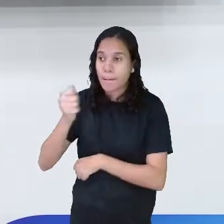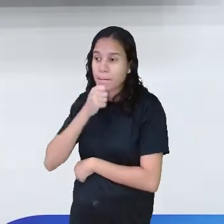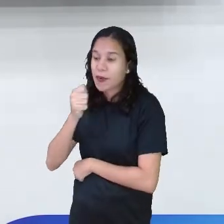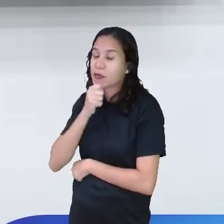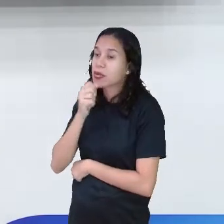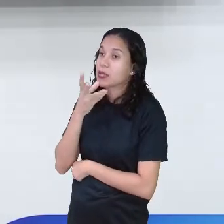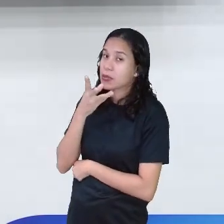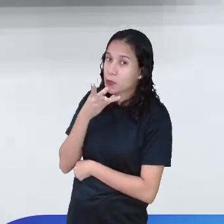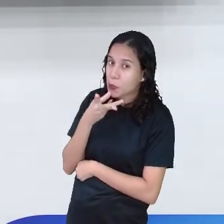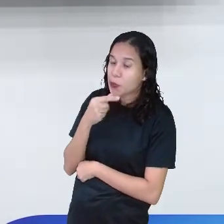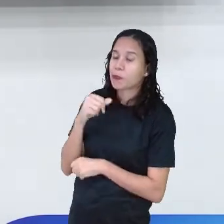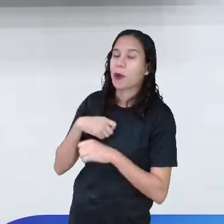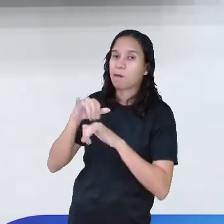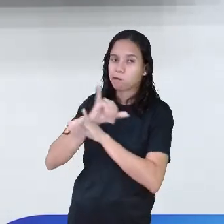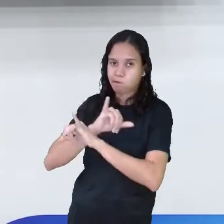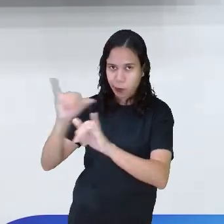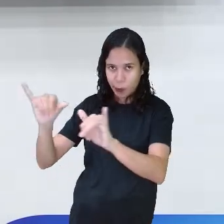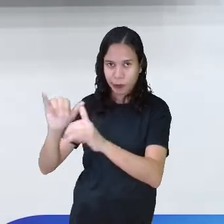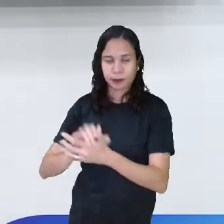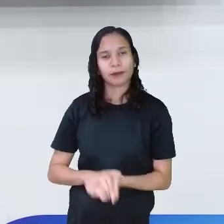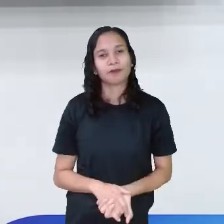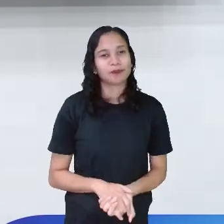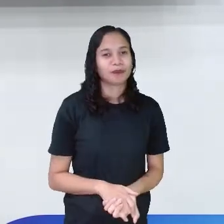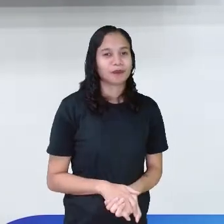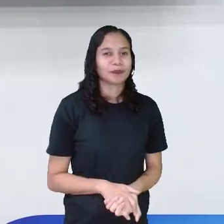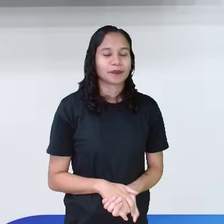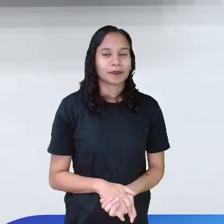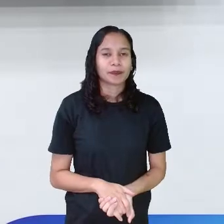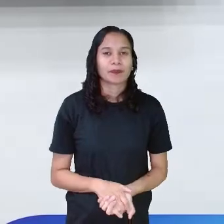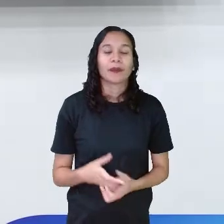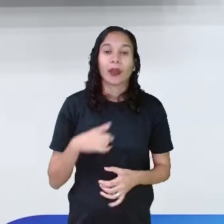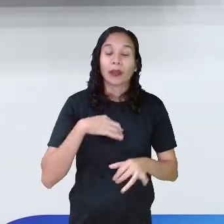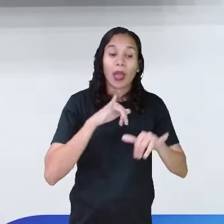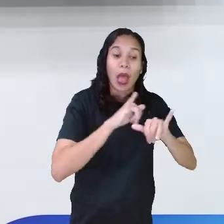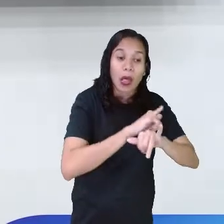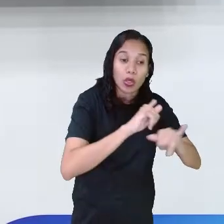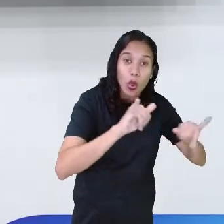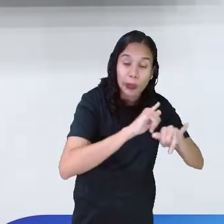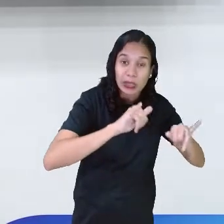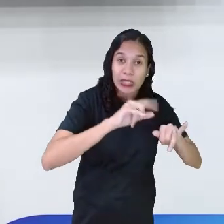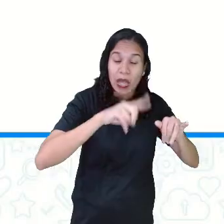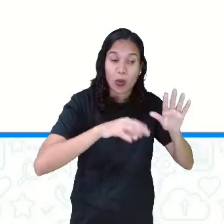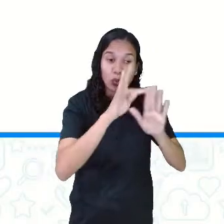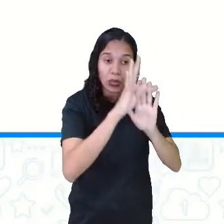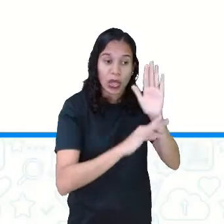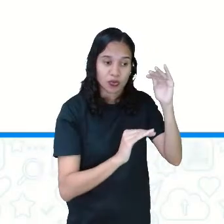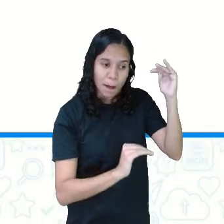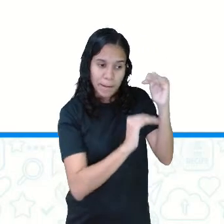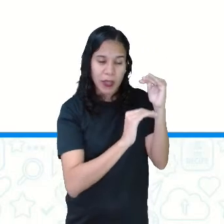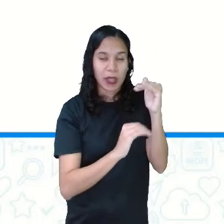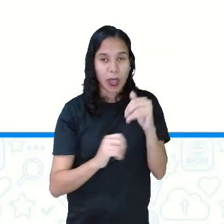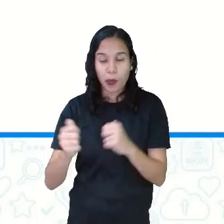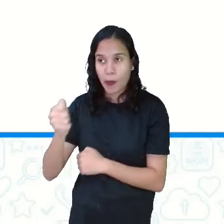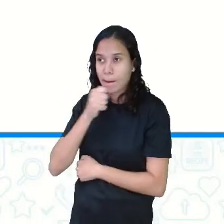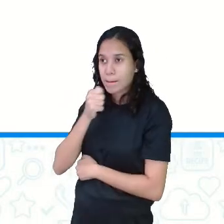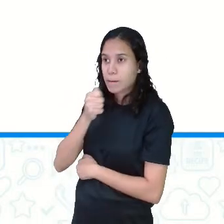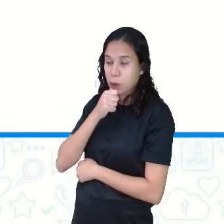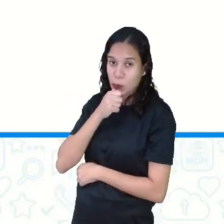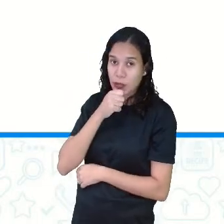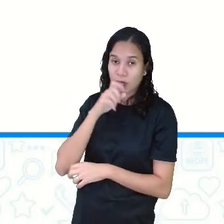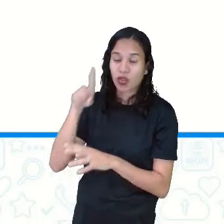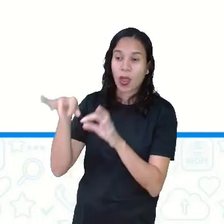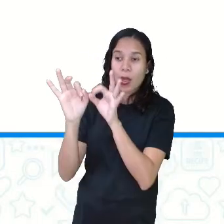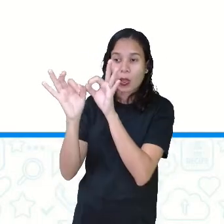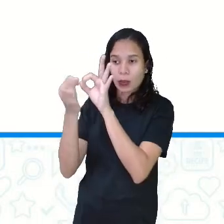reportagem ela requer um pouco mais de tempo para ser preparada. A notícia ela é mais curta, a reportagem, por ter